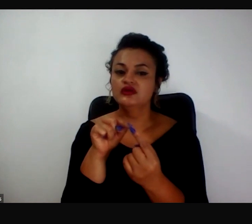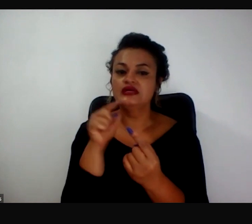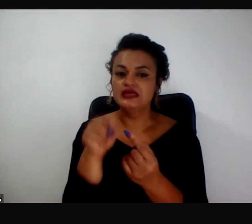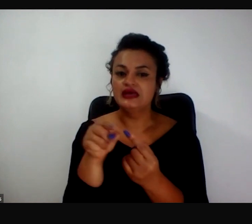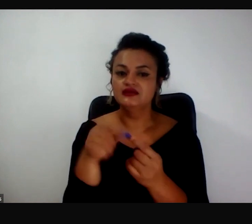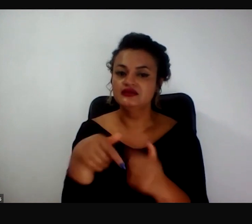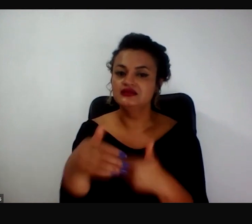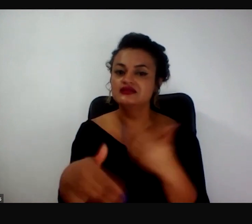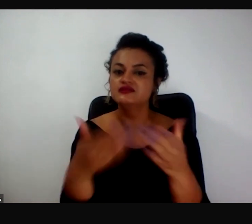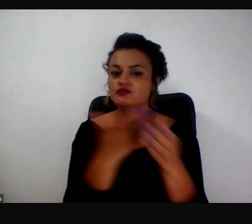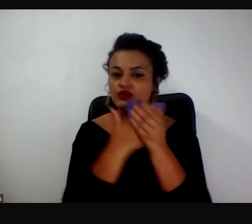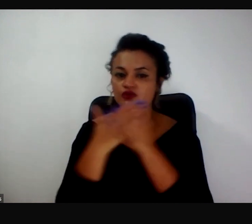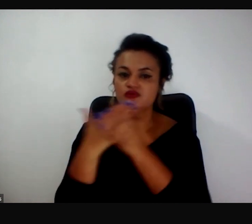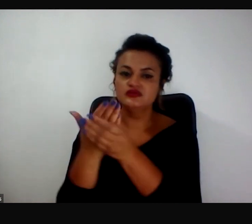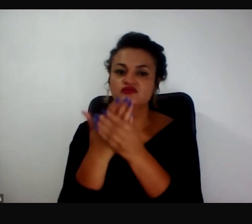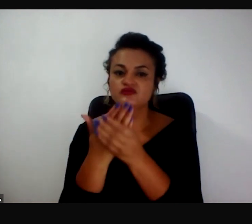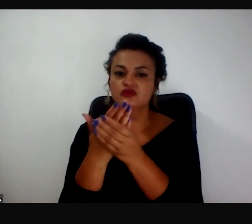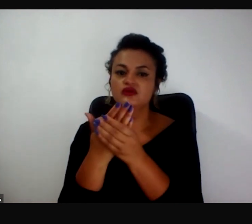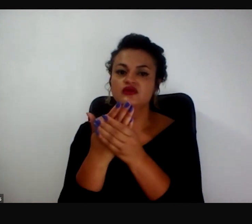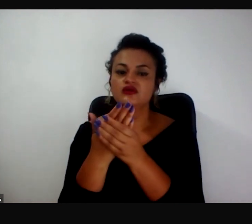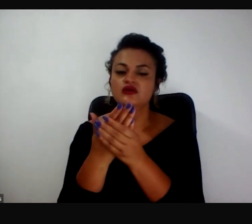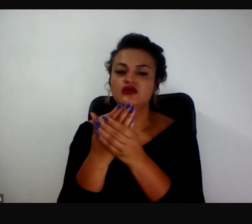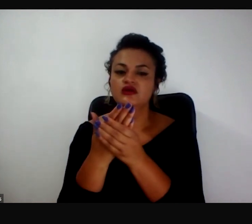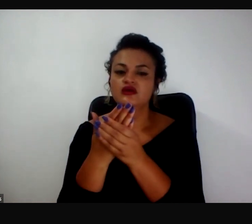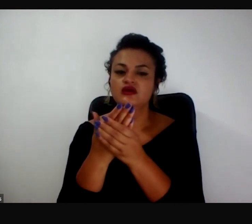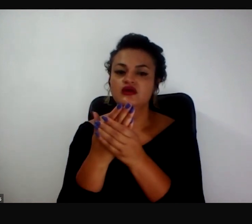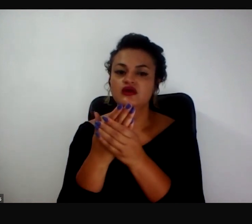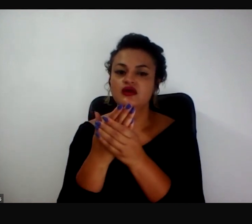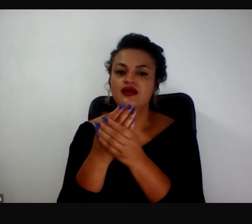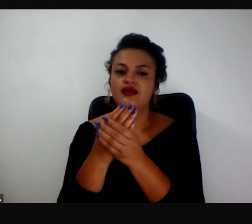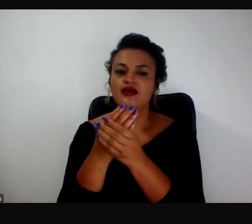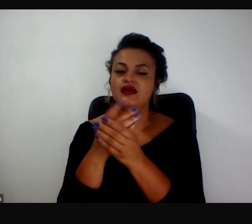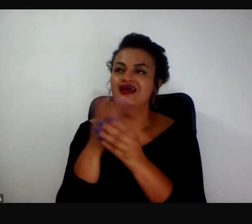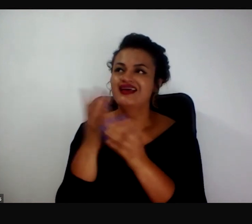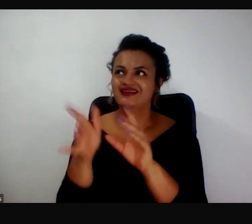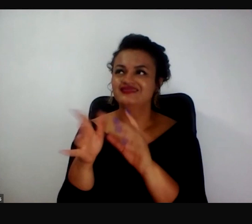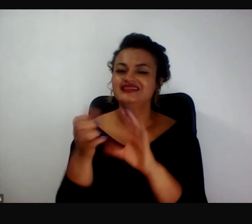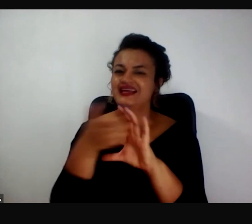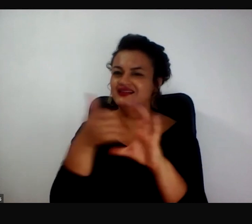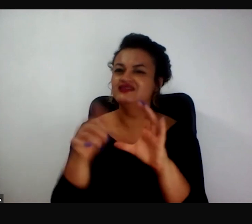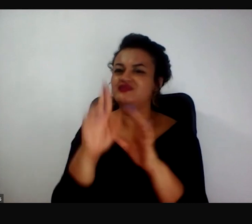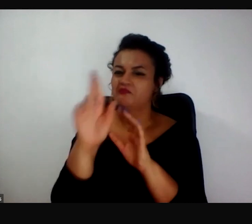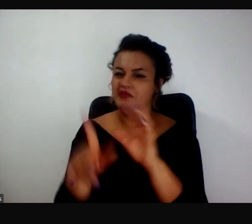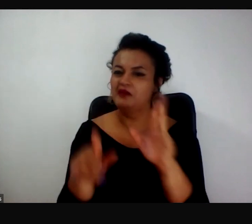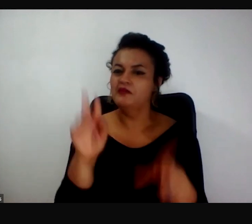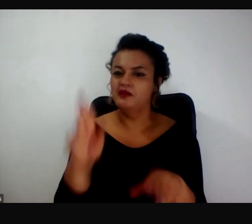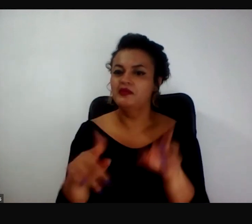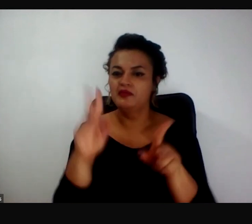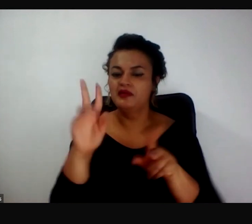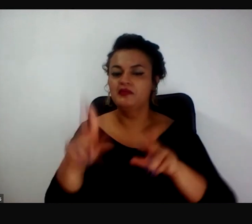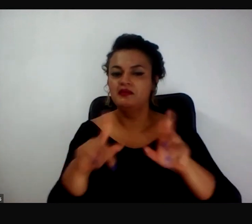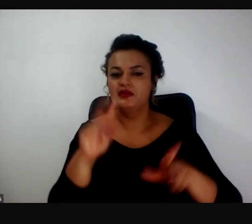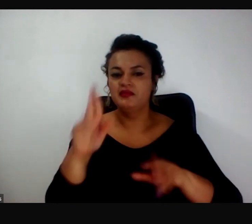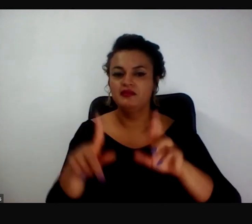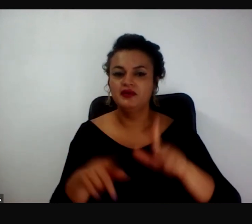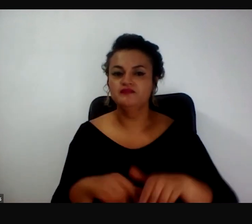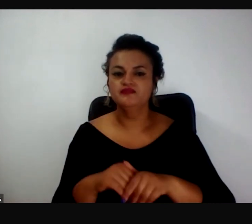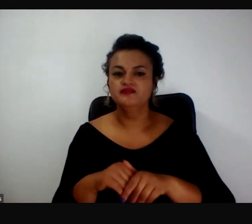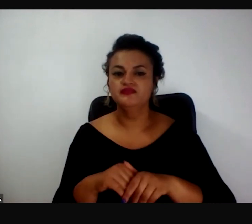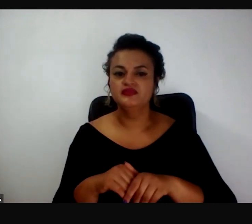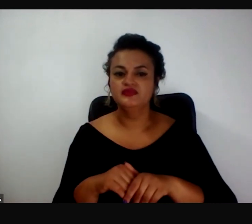processos e o objeto litigioso é ainda mais diferente porque é o direito objetivo